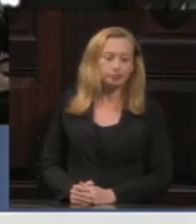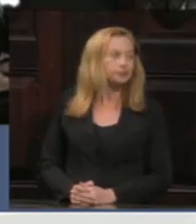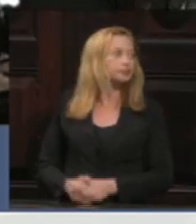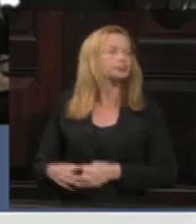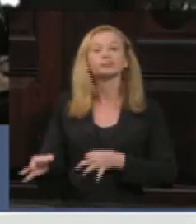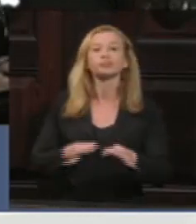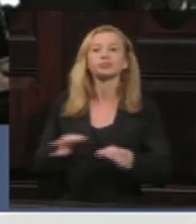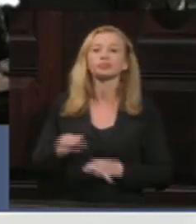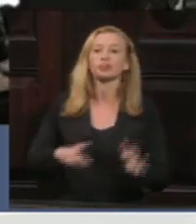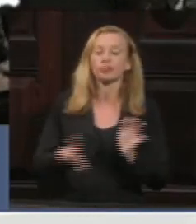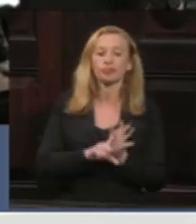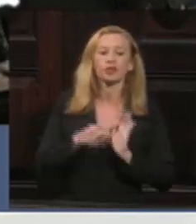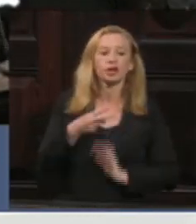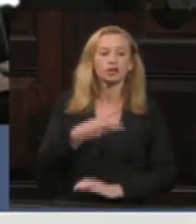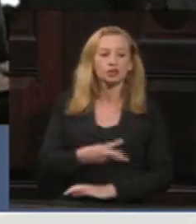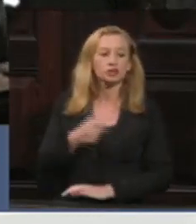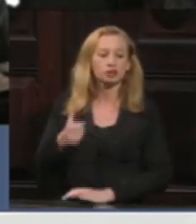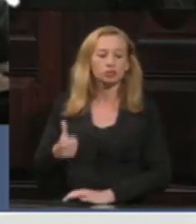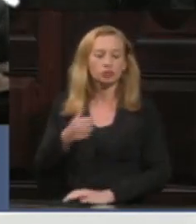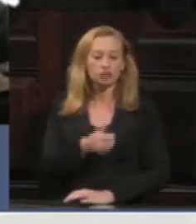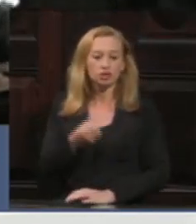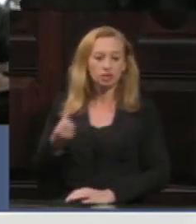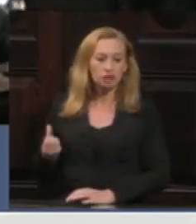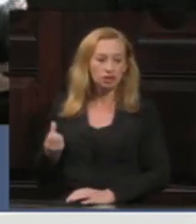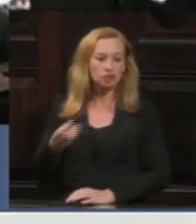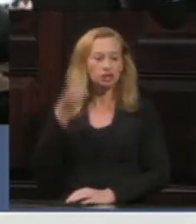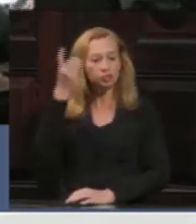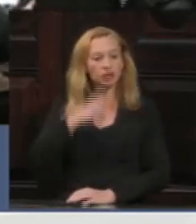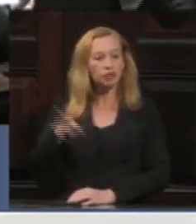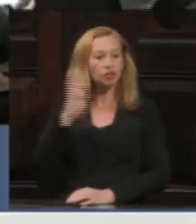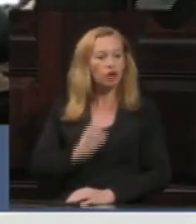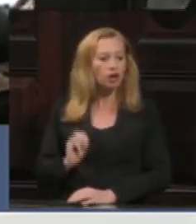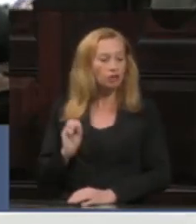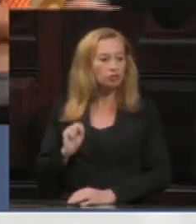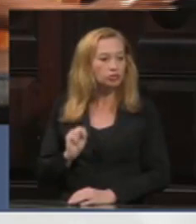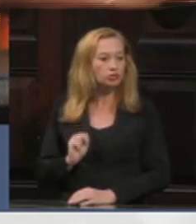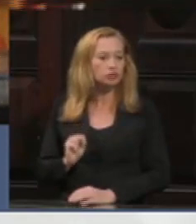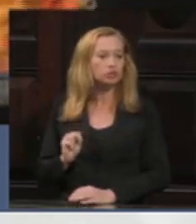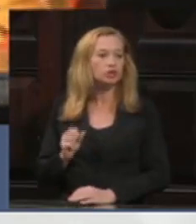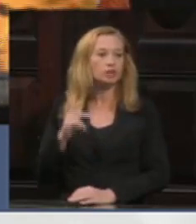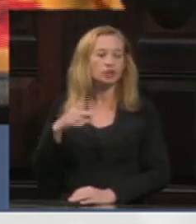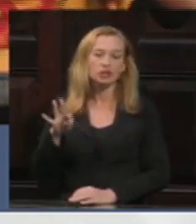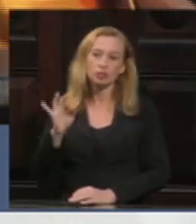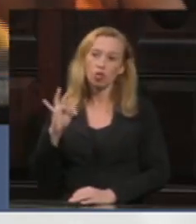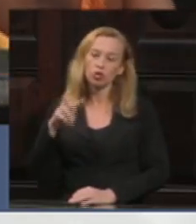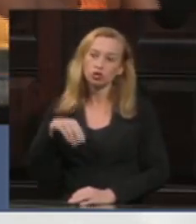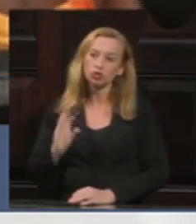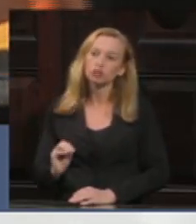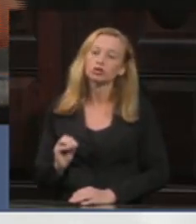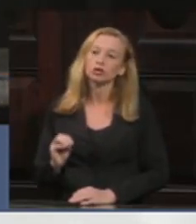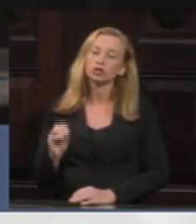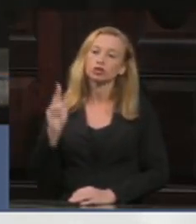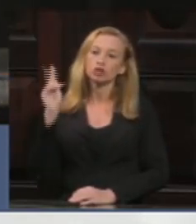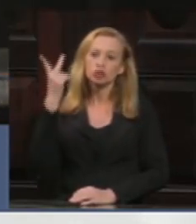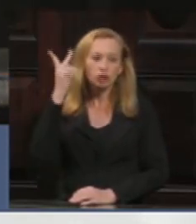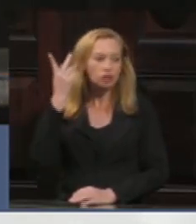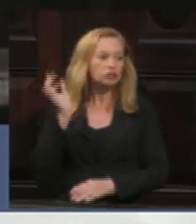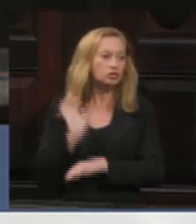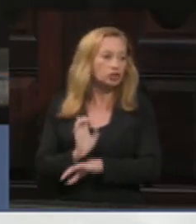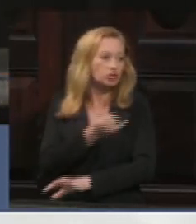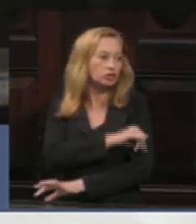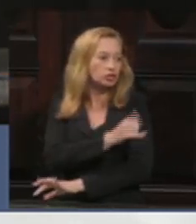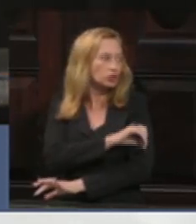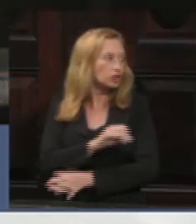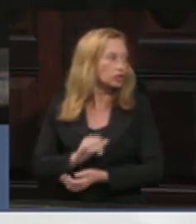Projeto de lei 3116 de 2014, de autoria do deputado Paulo Ramos, que determina o tombamento como patrimônio histórico e cultural do Estado do Rio de Janeiro da Sociedade